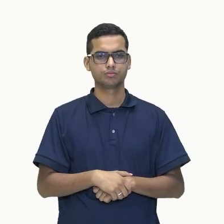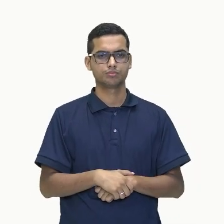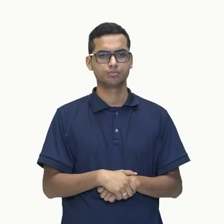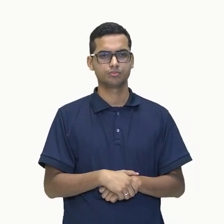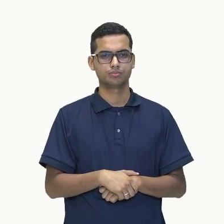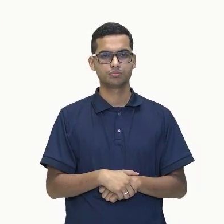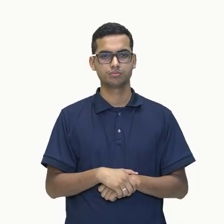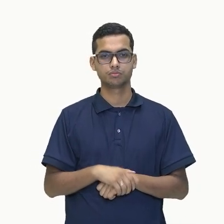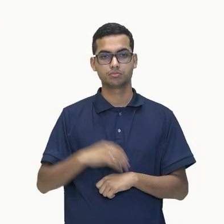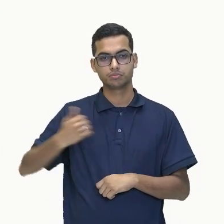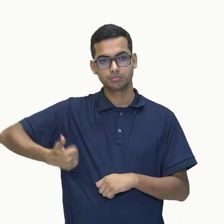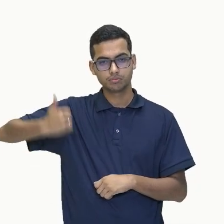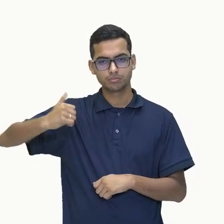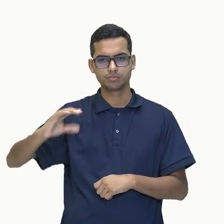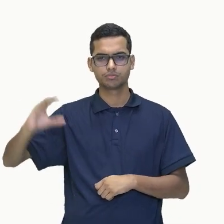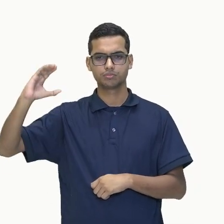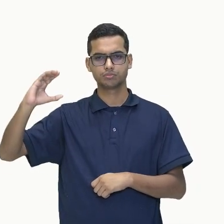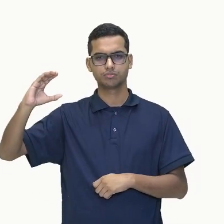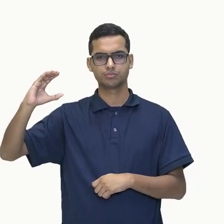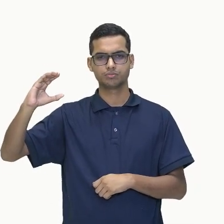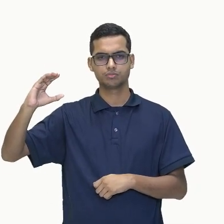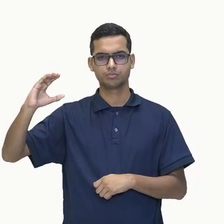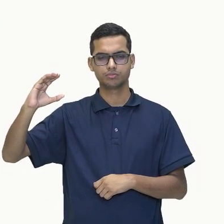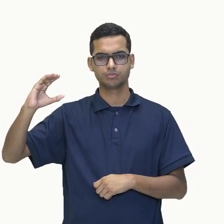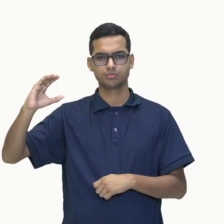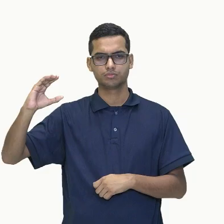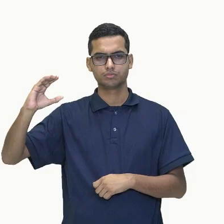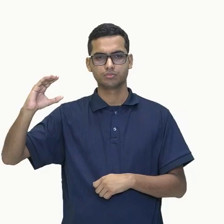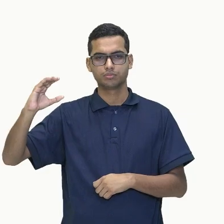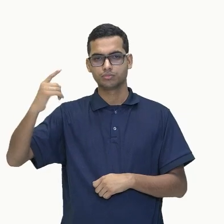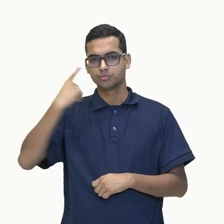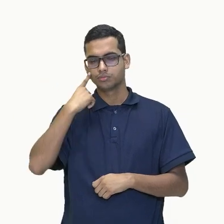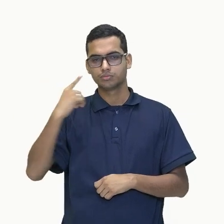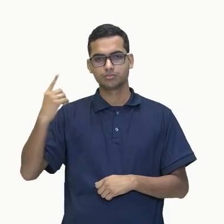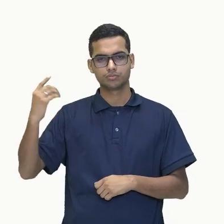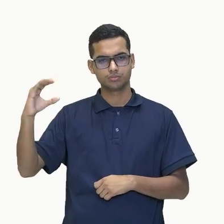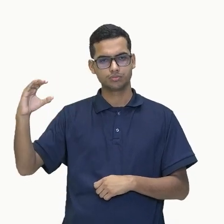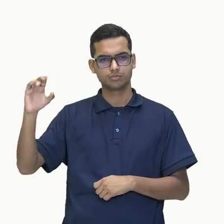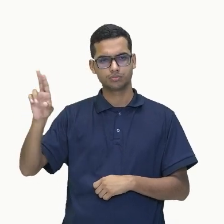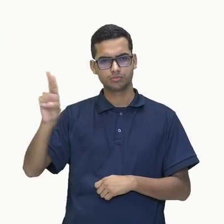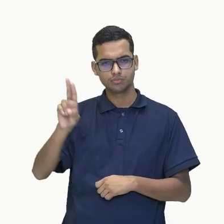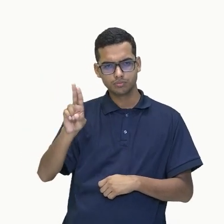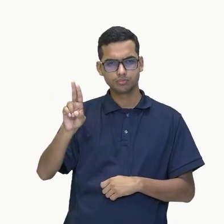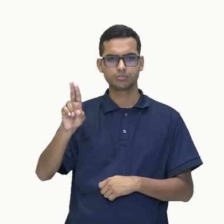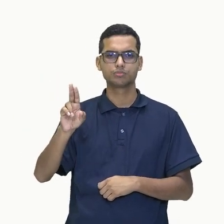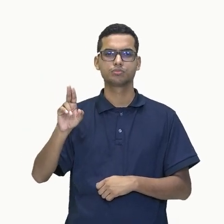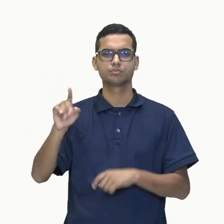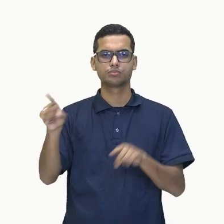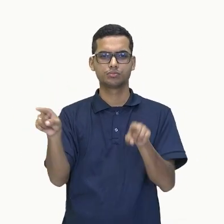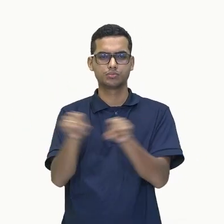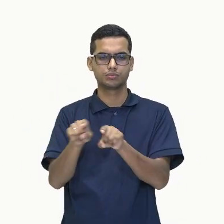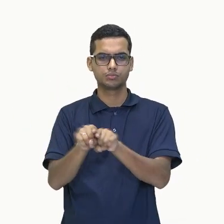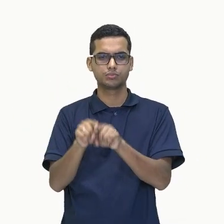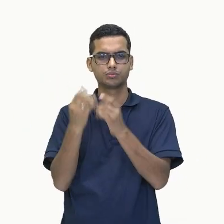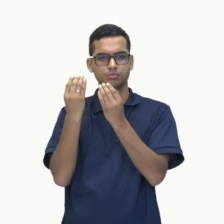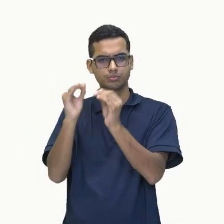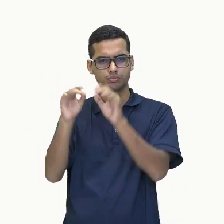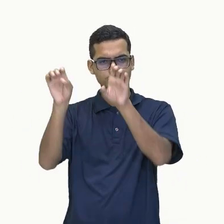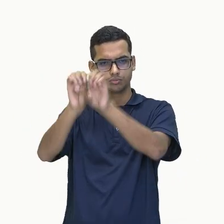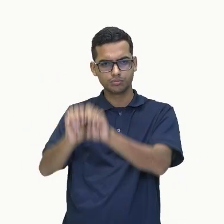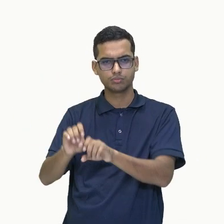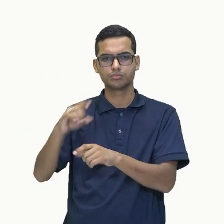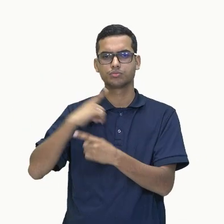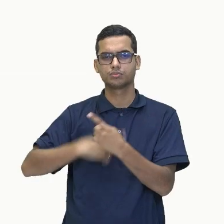Aí aqui todos têm U, né, na segunda. E na terceira a gente vai ver o CAG. Então aqui leucina,